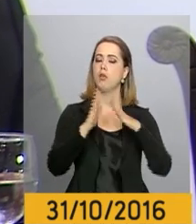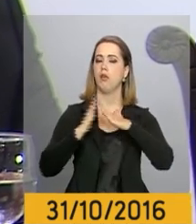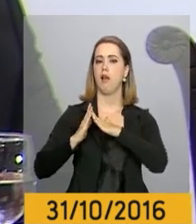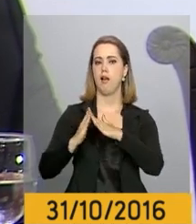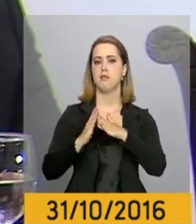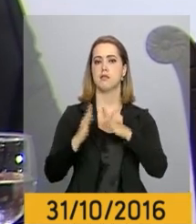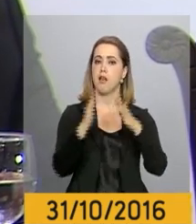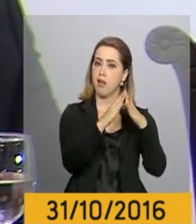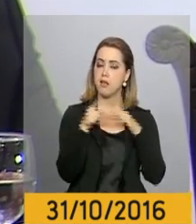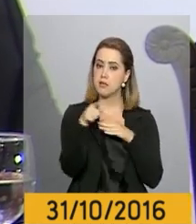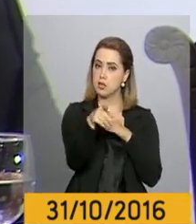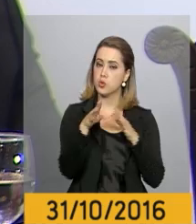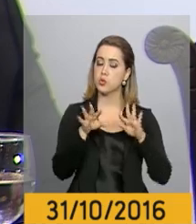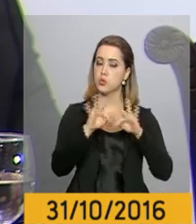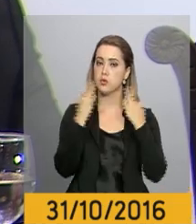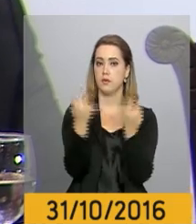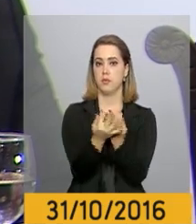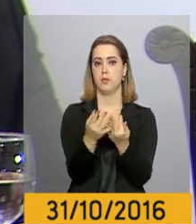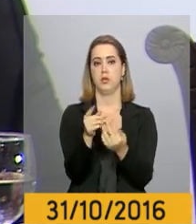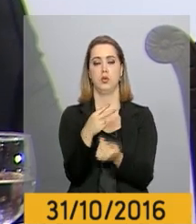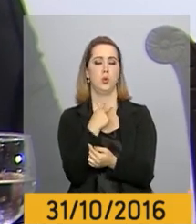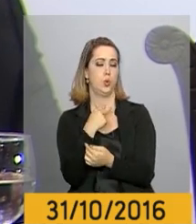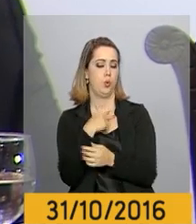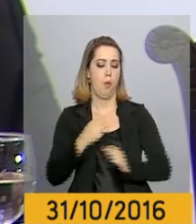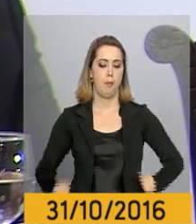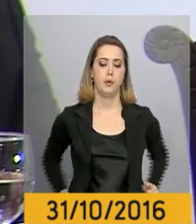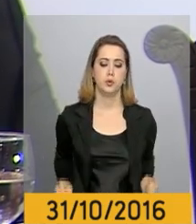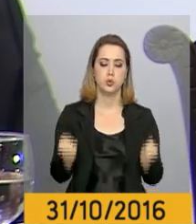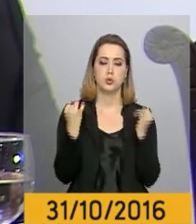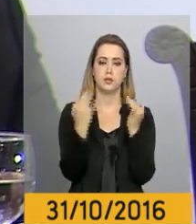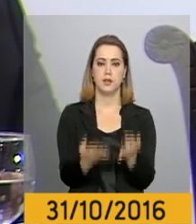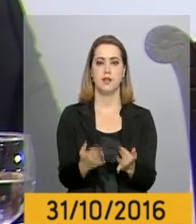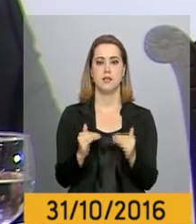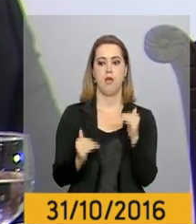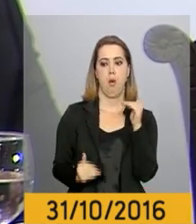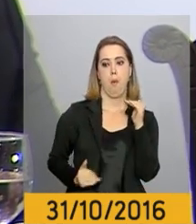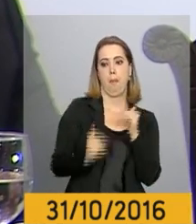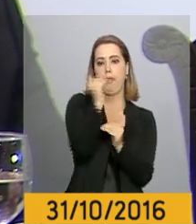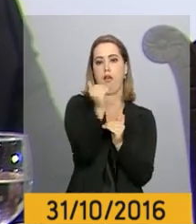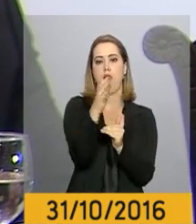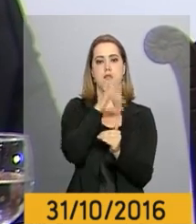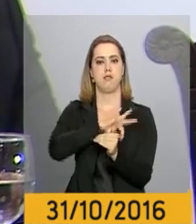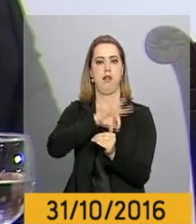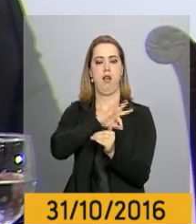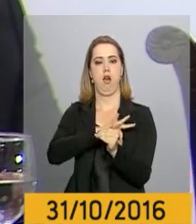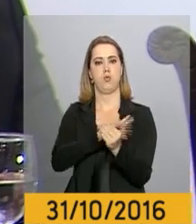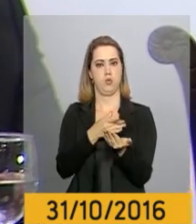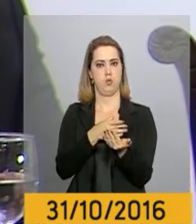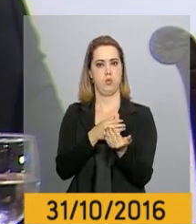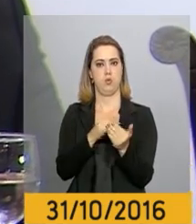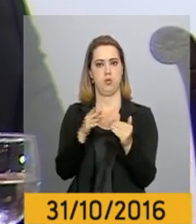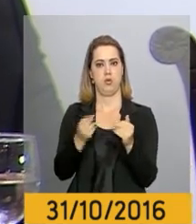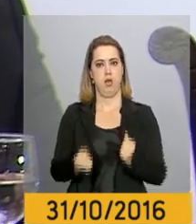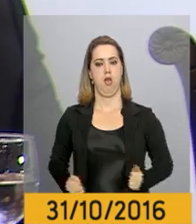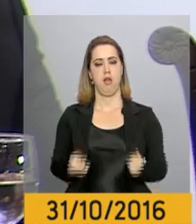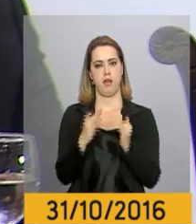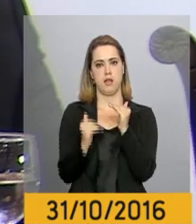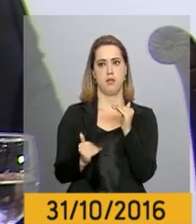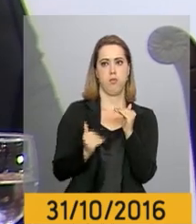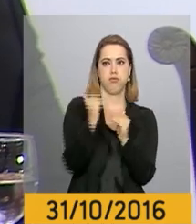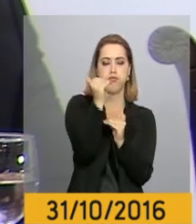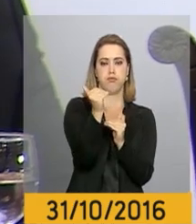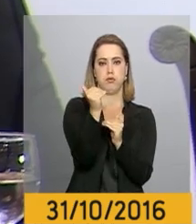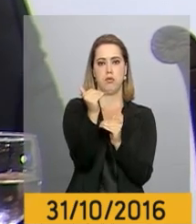a casa da sua família você não pode gastar mais do que aquilo eh que arrecada foi uma at uma um vídeo muito